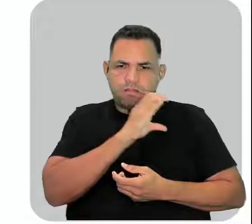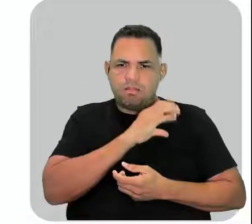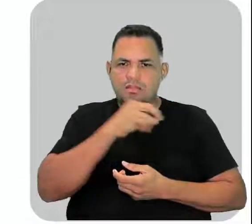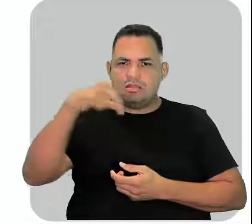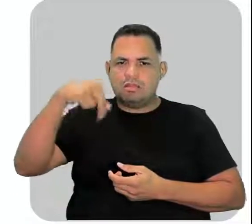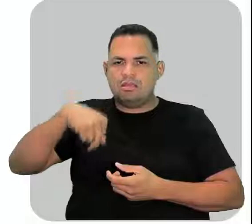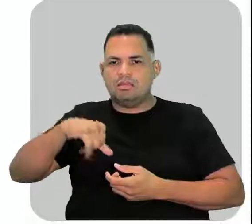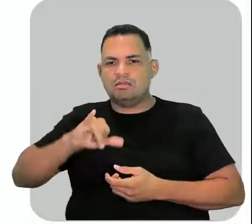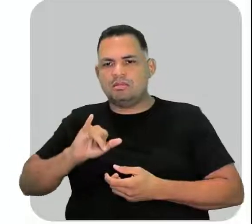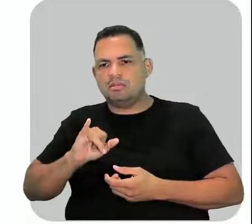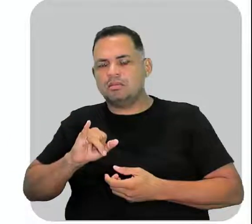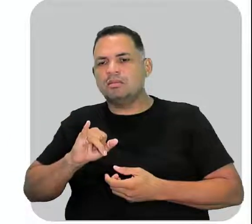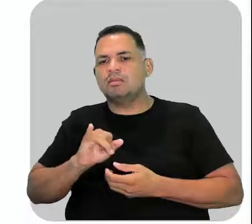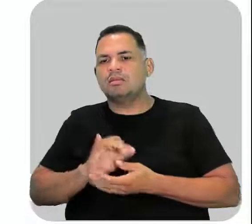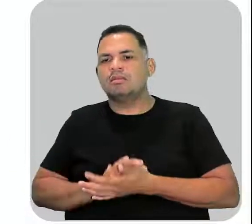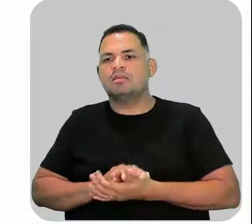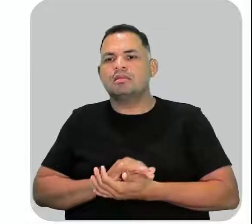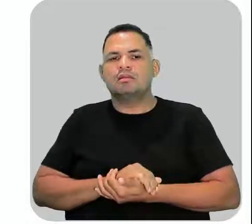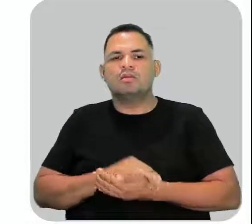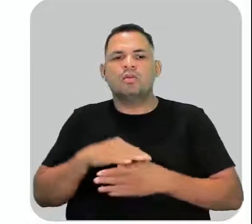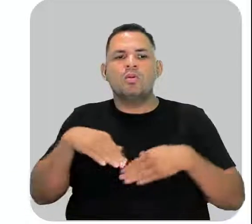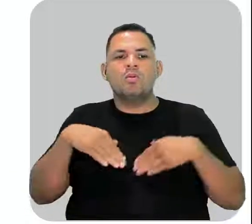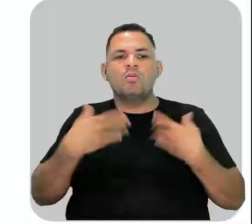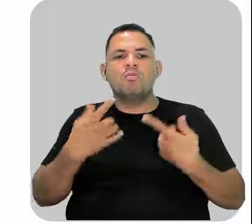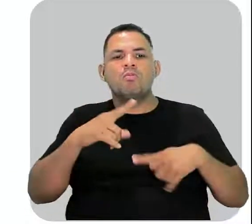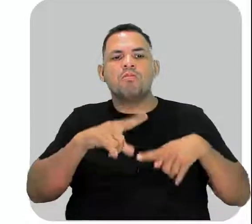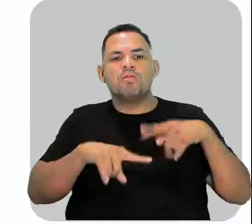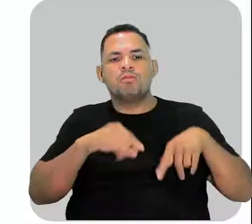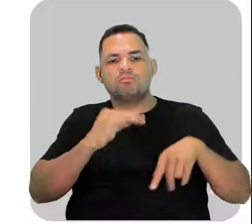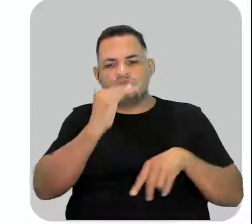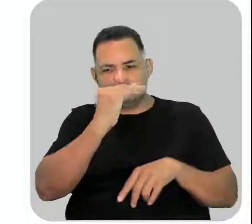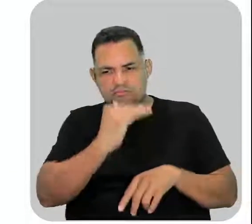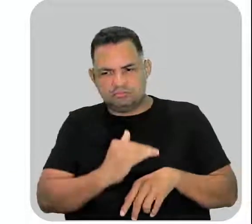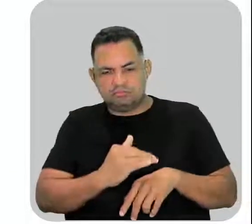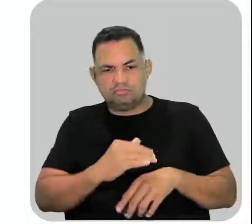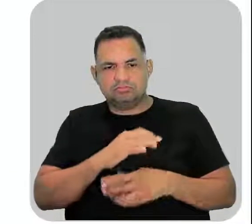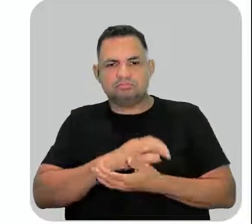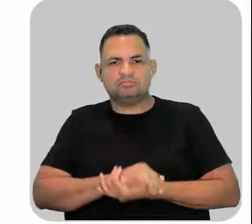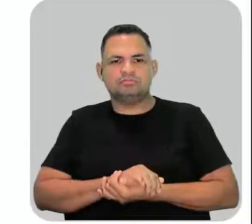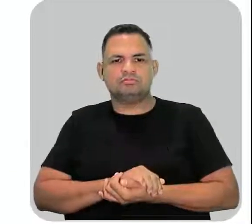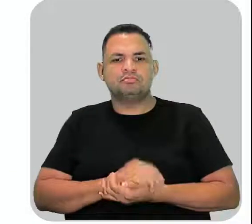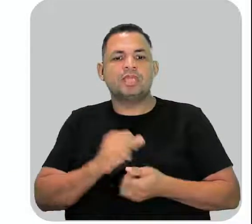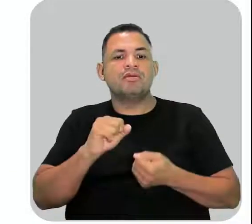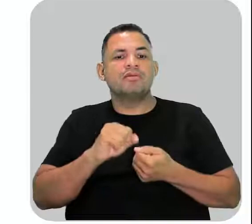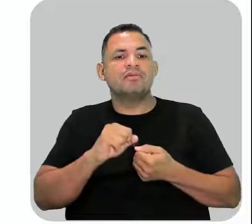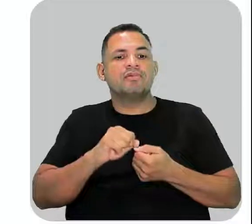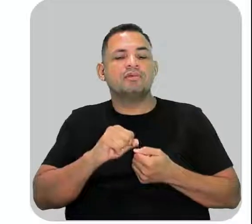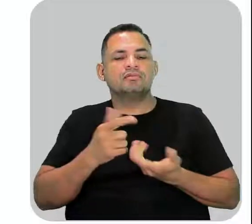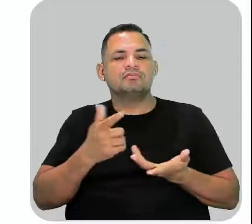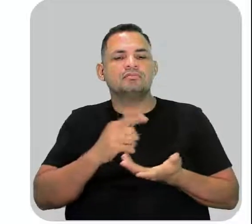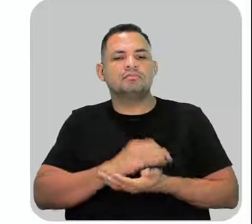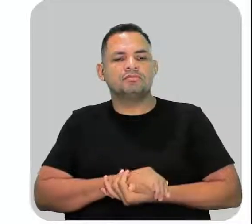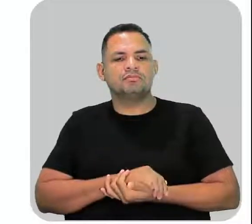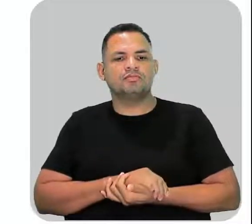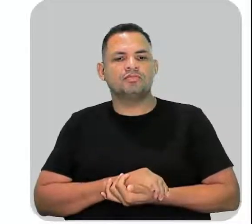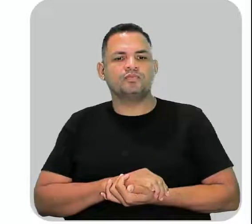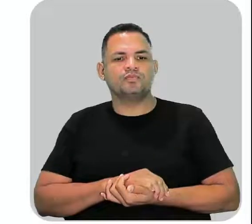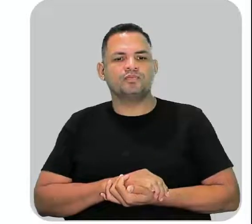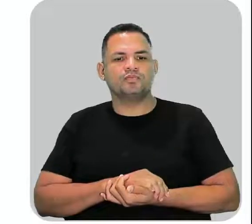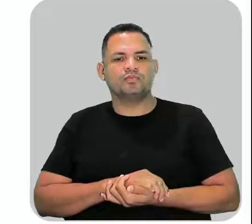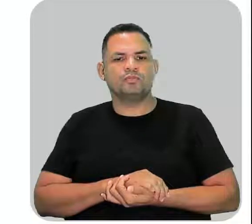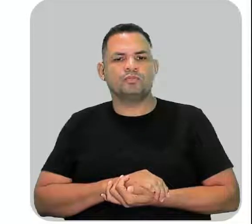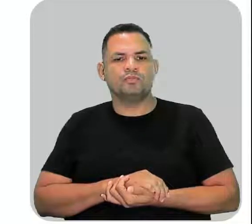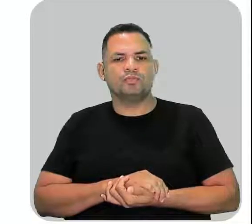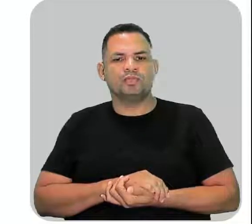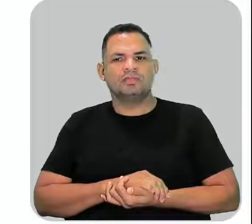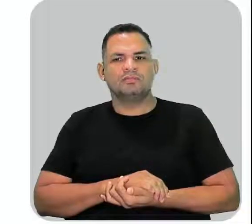aquecimento e níquel como catalisador, qual dos produtos abaixo é formado? Gente, essa é